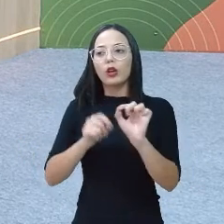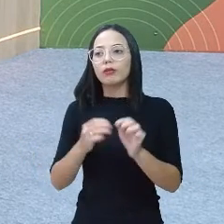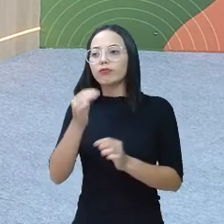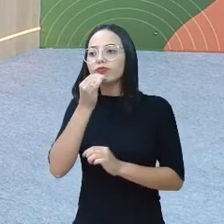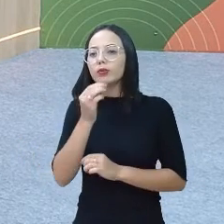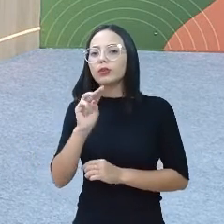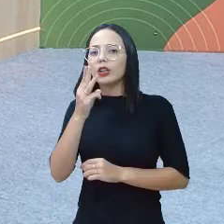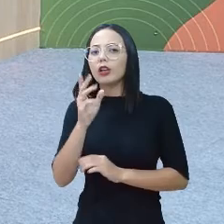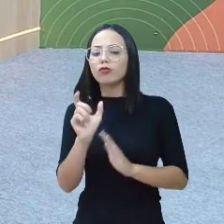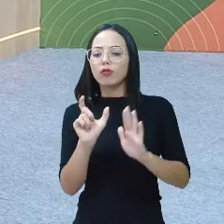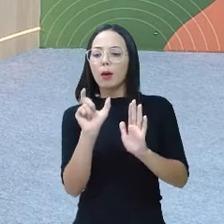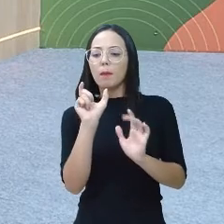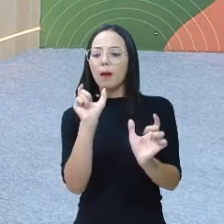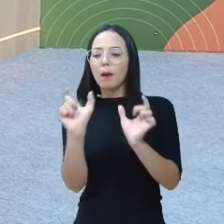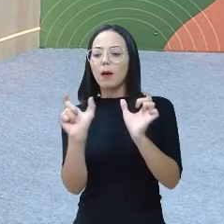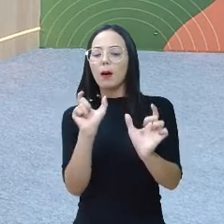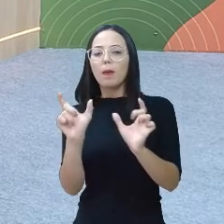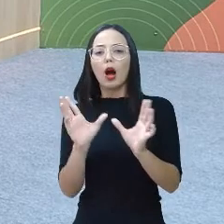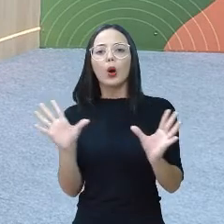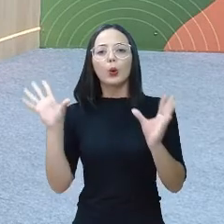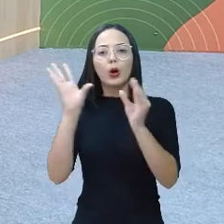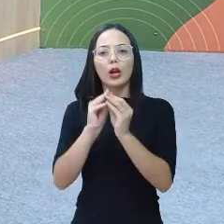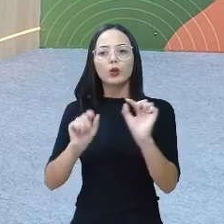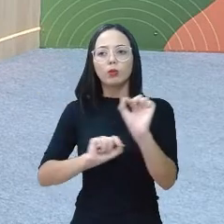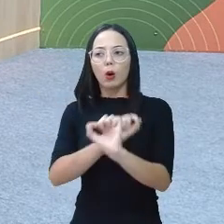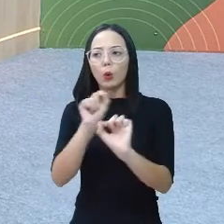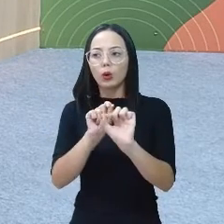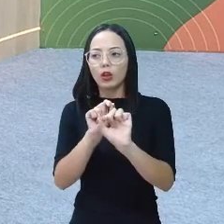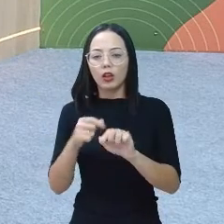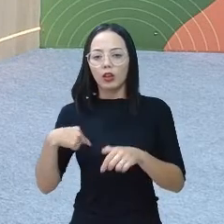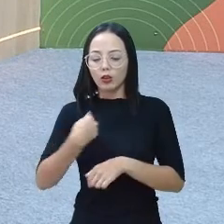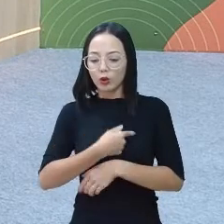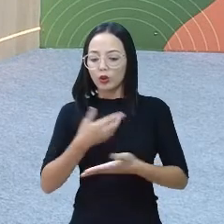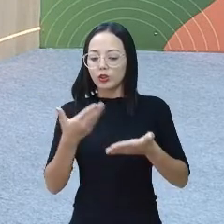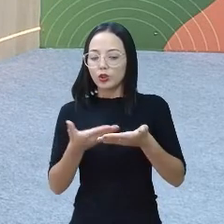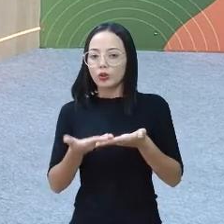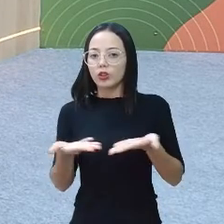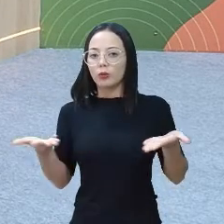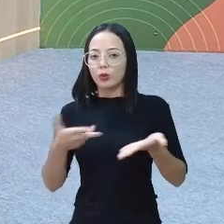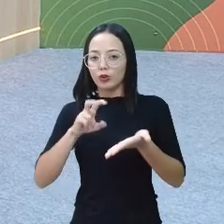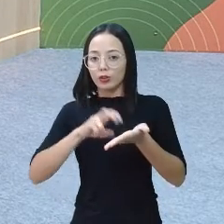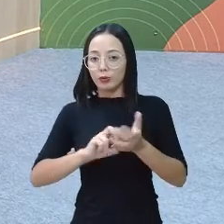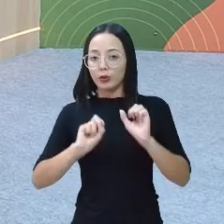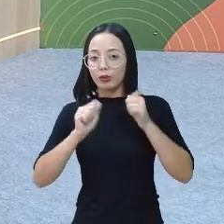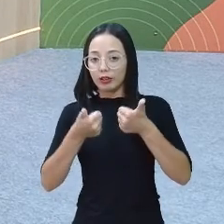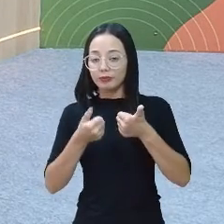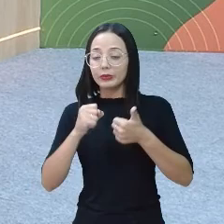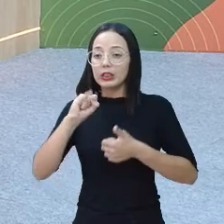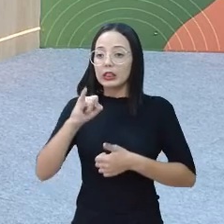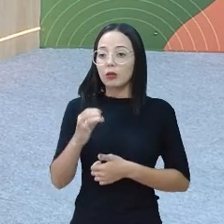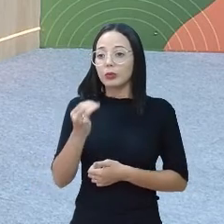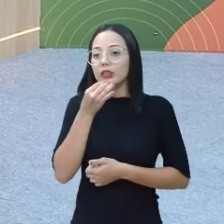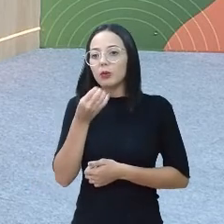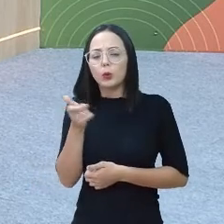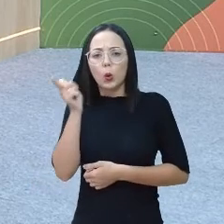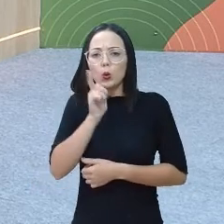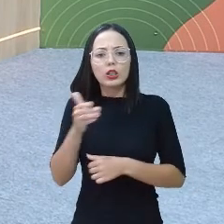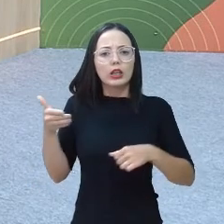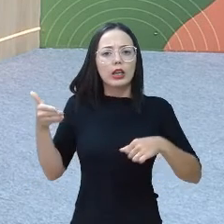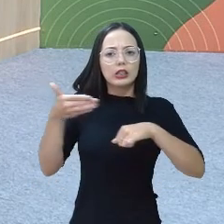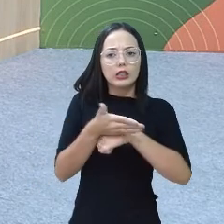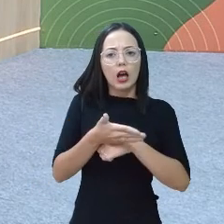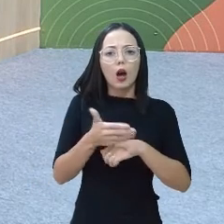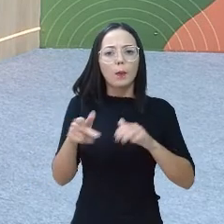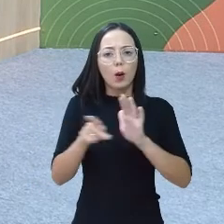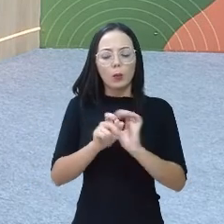3 palavras que resumam o que a gente trabalhou na manhã de hoje. Caso vocês não tenham acesso